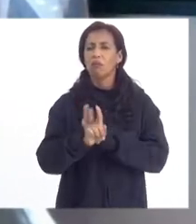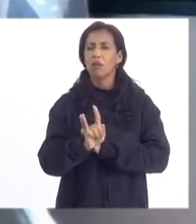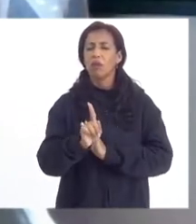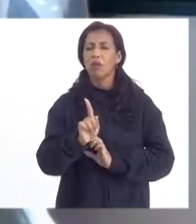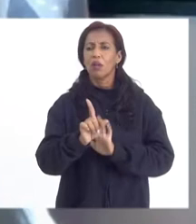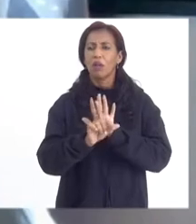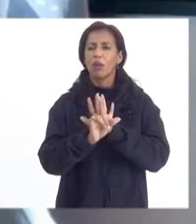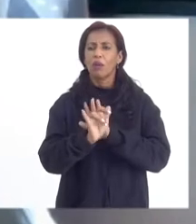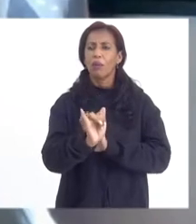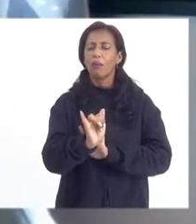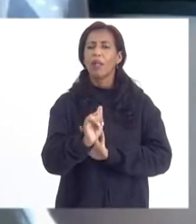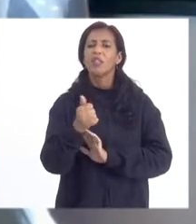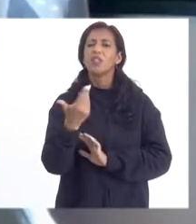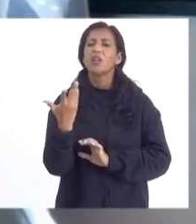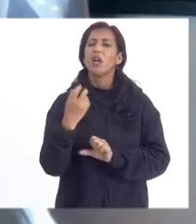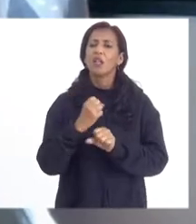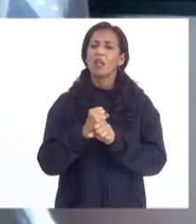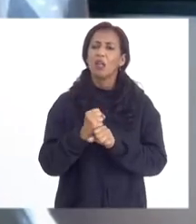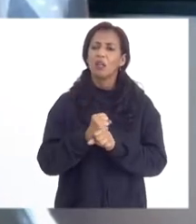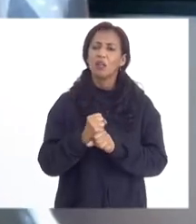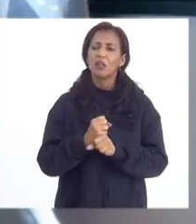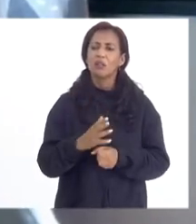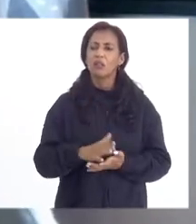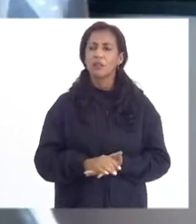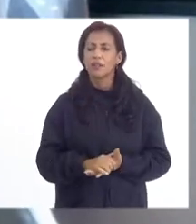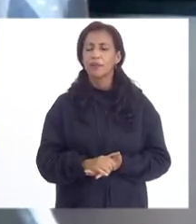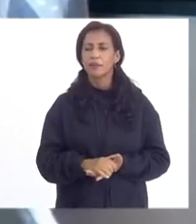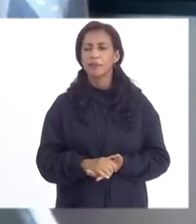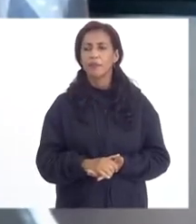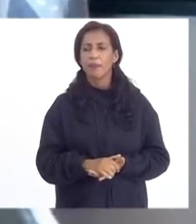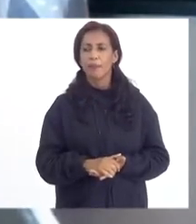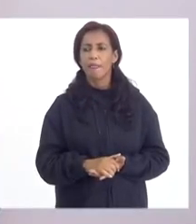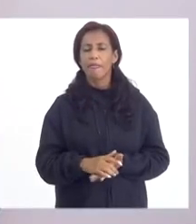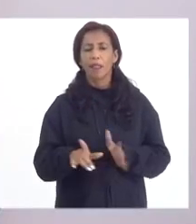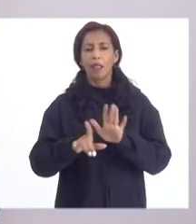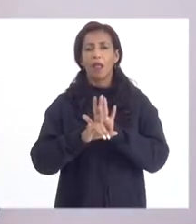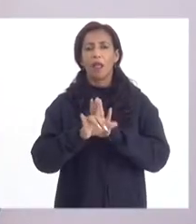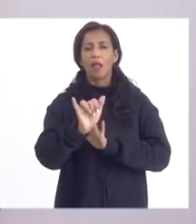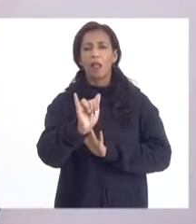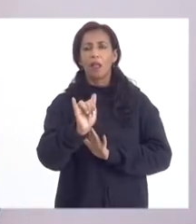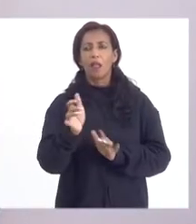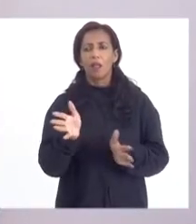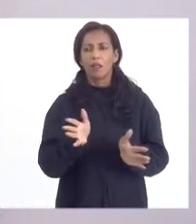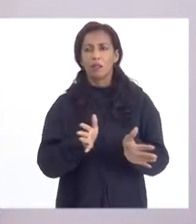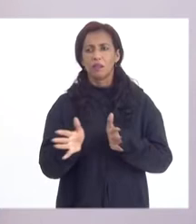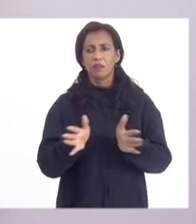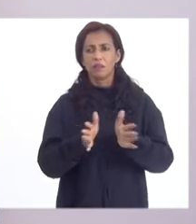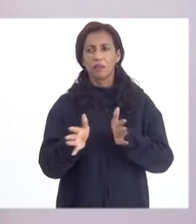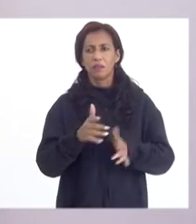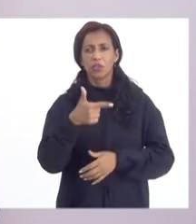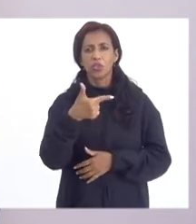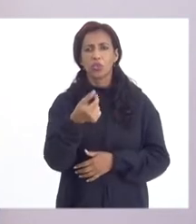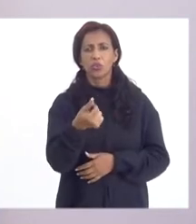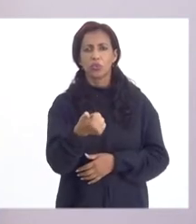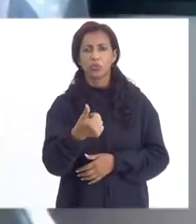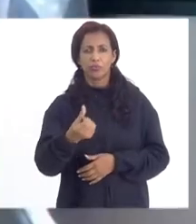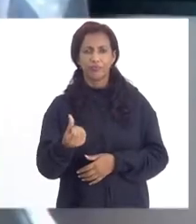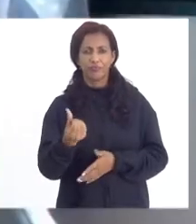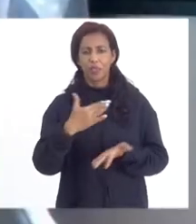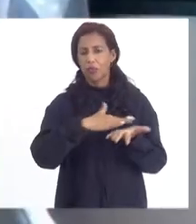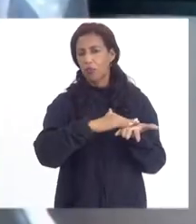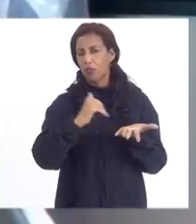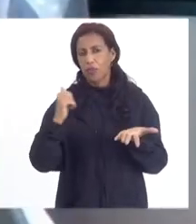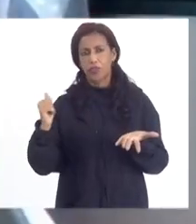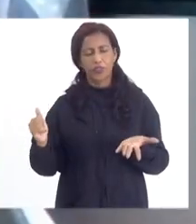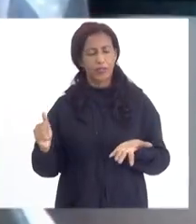enorme. De que ano é? É a lei de acessibilidade. antiga. 2016. Eu vou retirar de